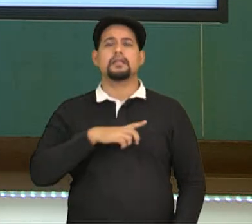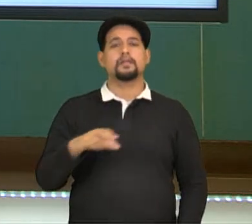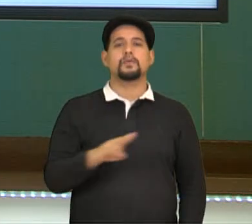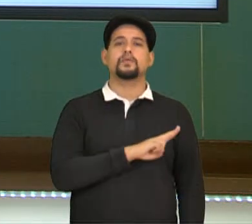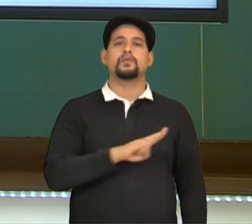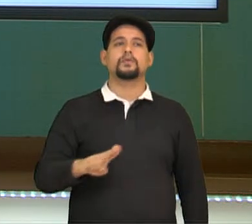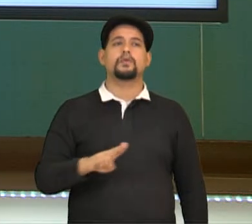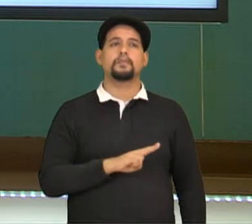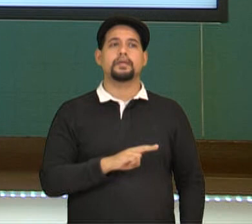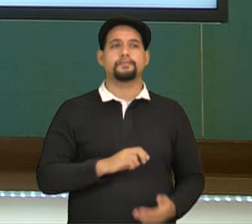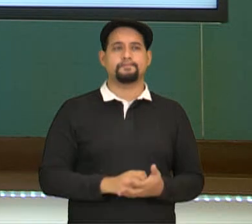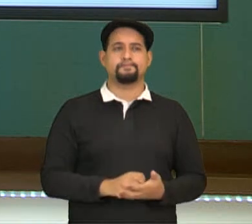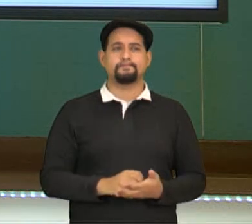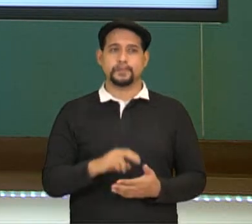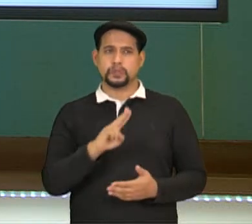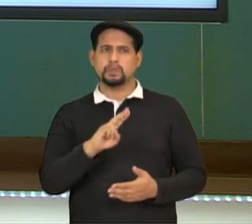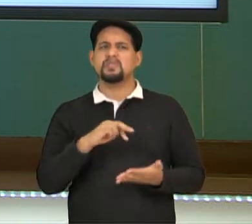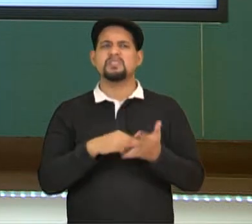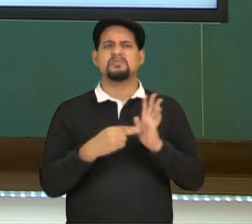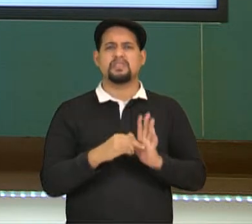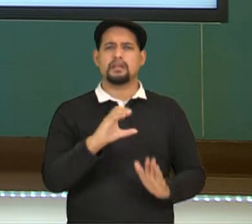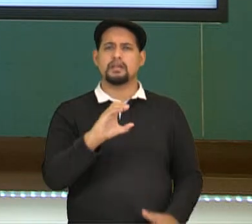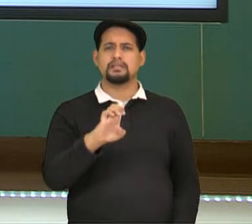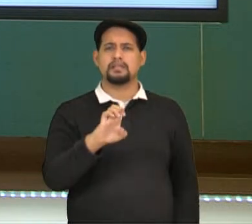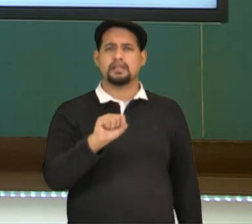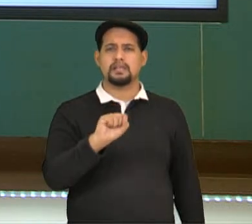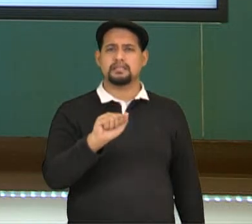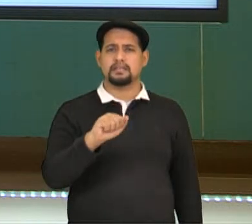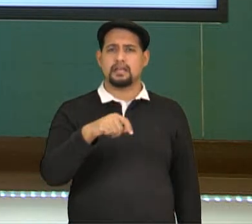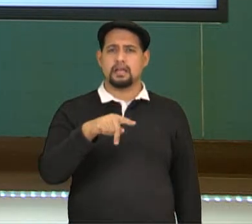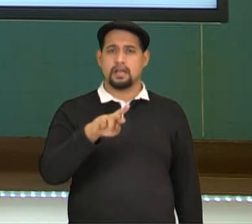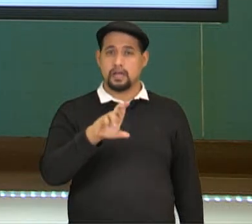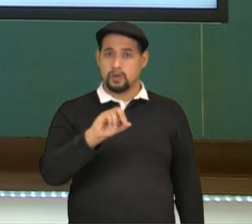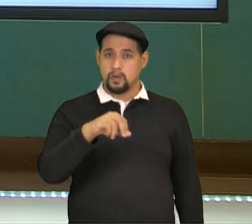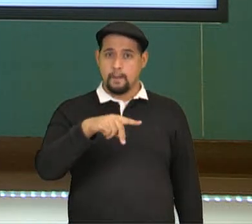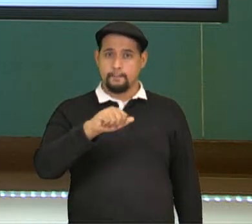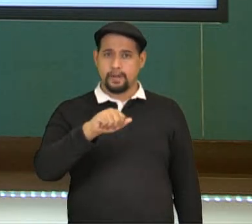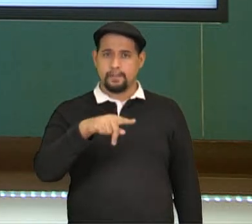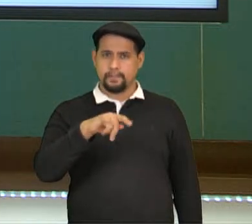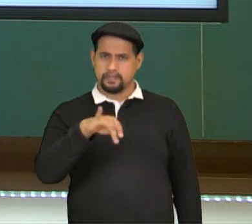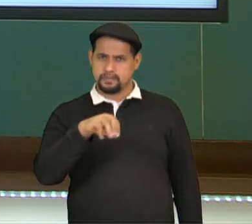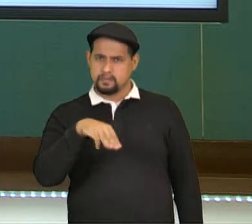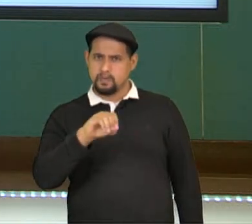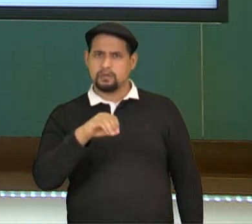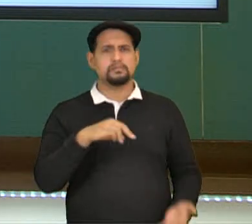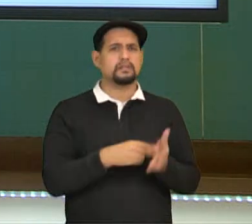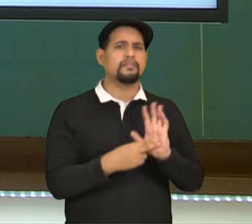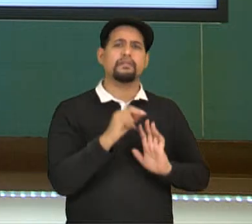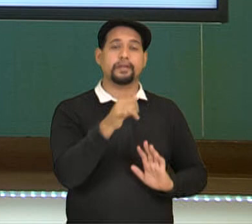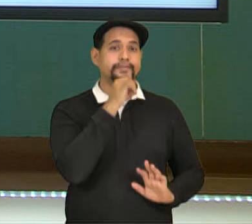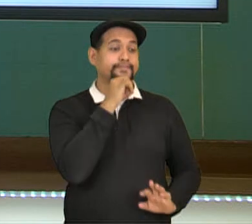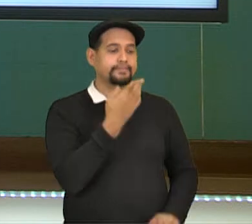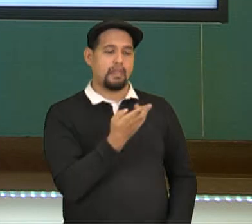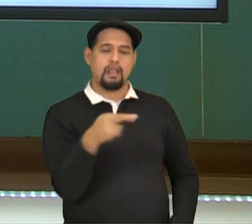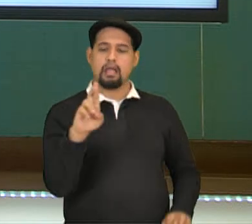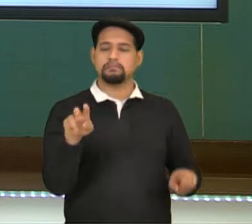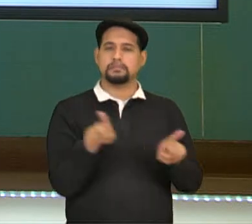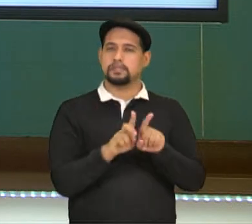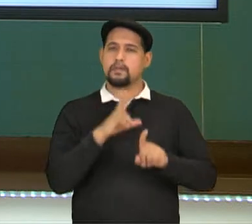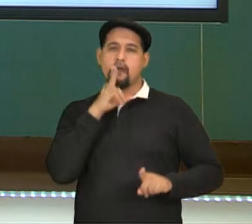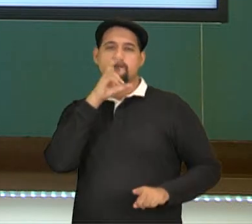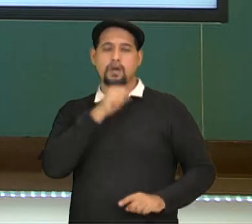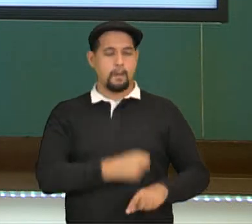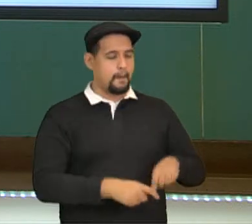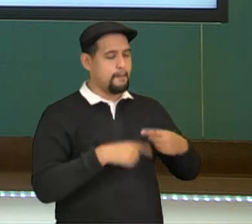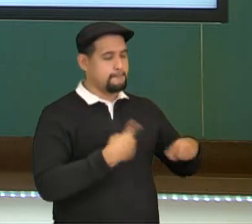de Césaropapismo. O que era o Césaropapismo? O poder, tanto o poder religioso quanto o poder